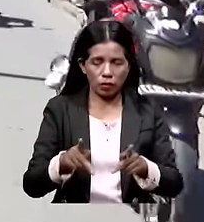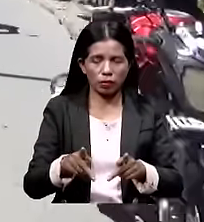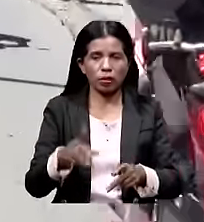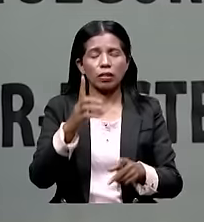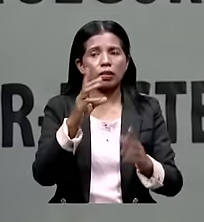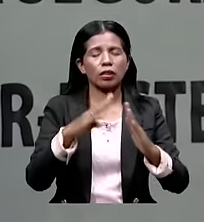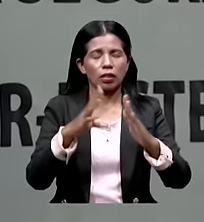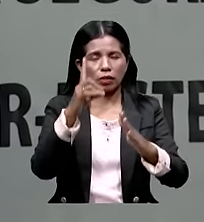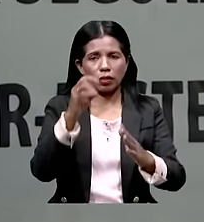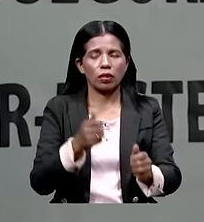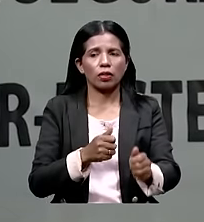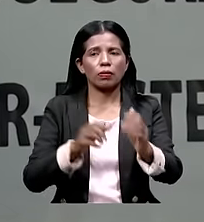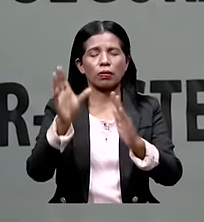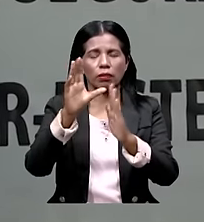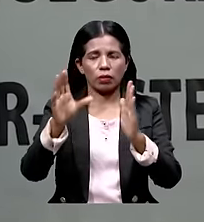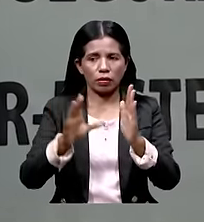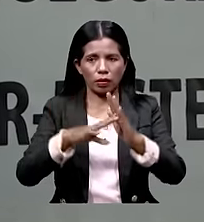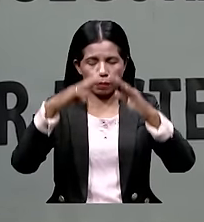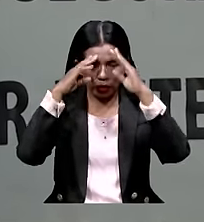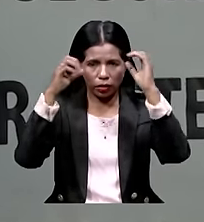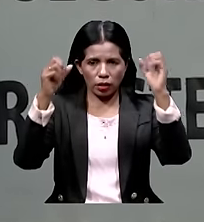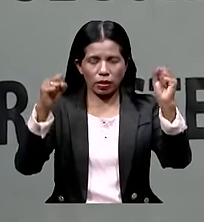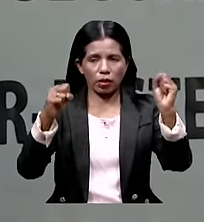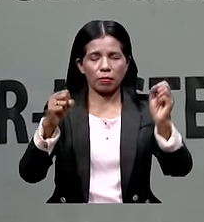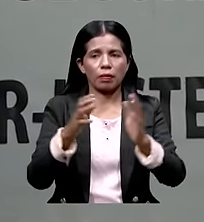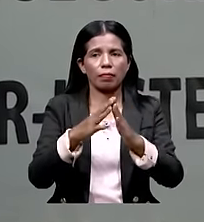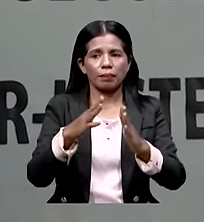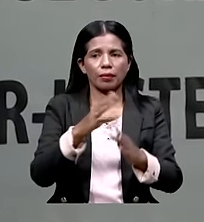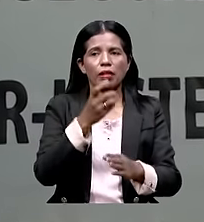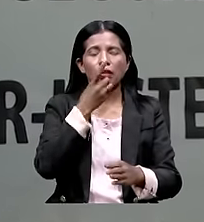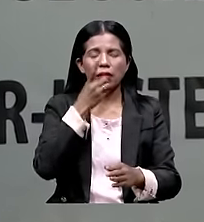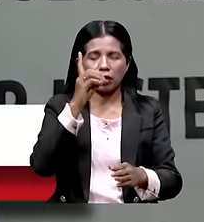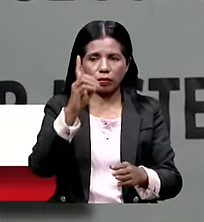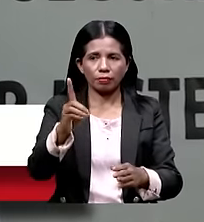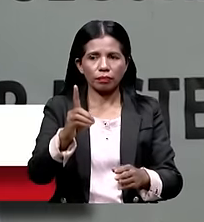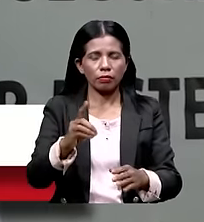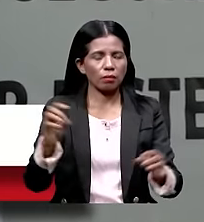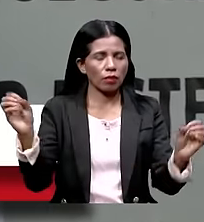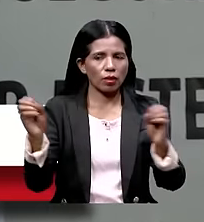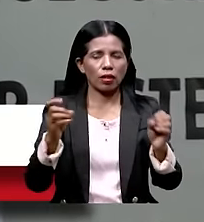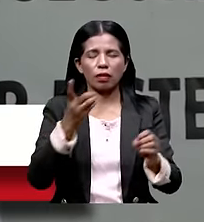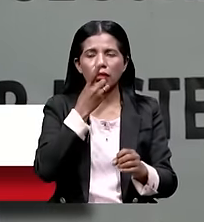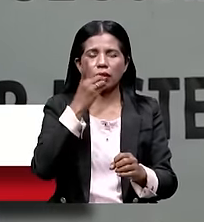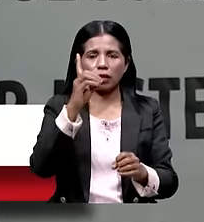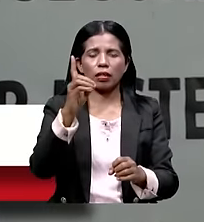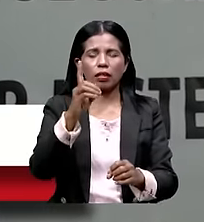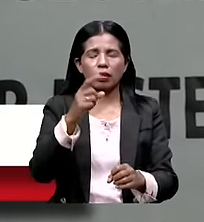tuir Constituição, Presidente da República, né, Comandante Supremo, momento nia declara de angkata kede nia nia lamenta tebes kona